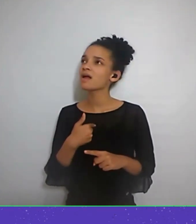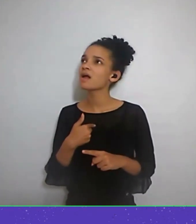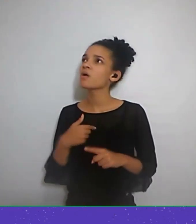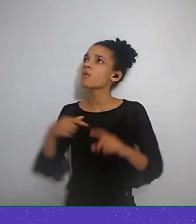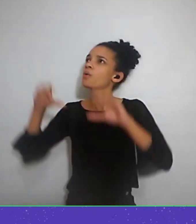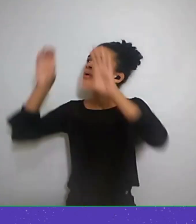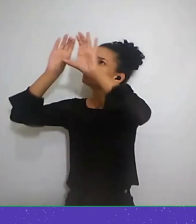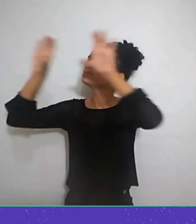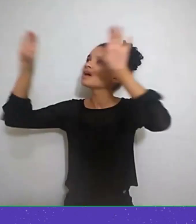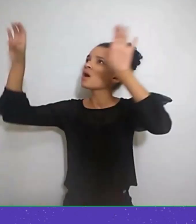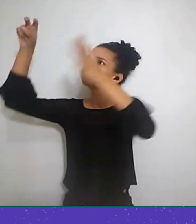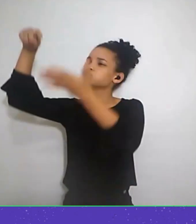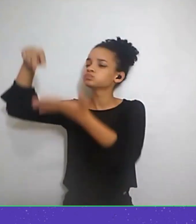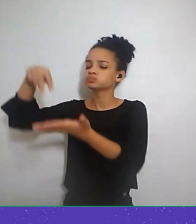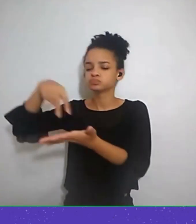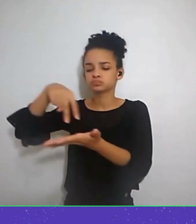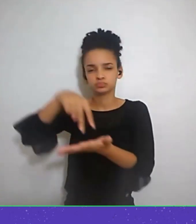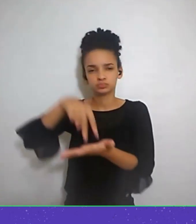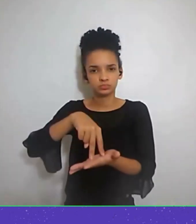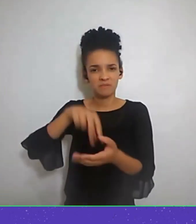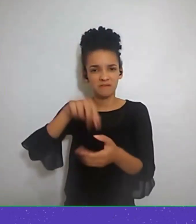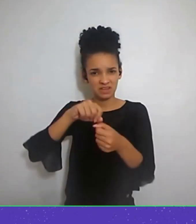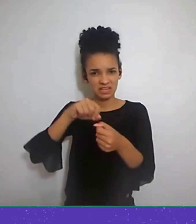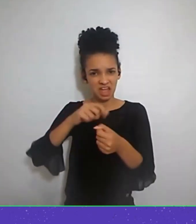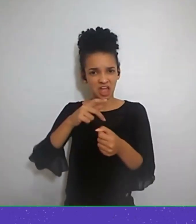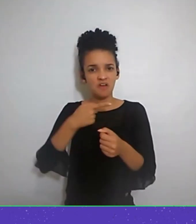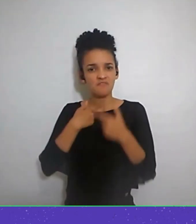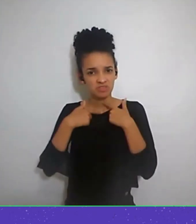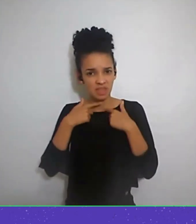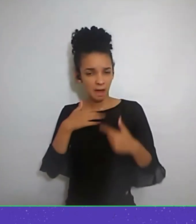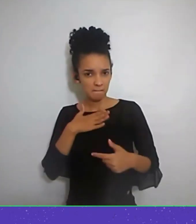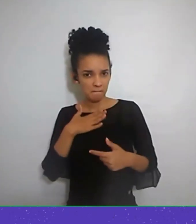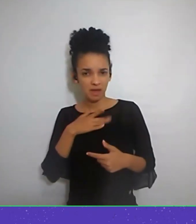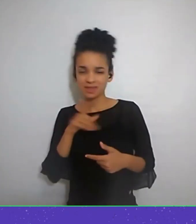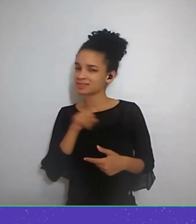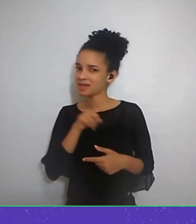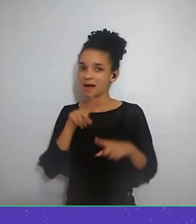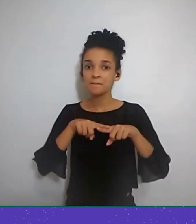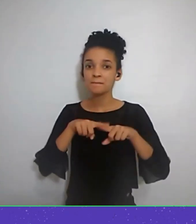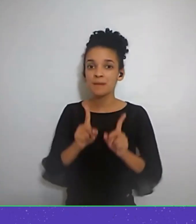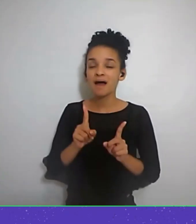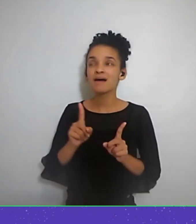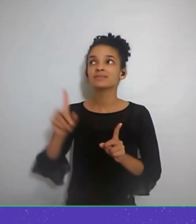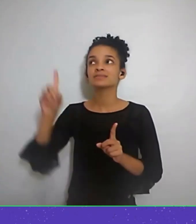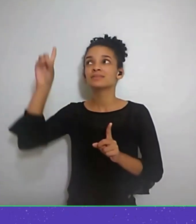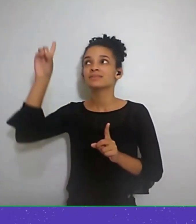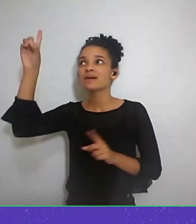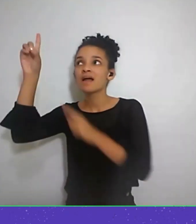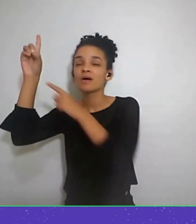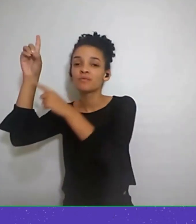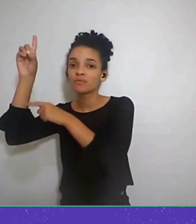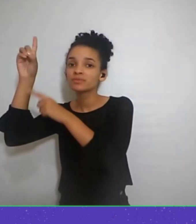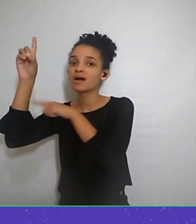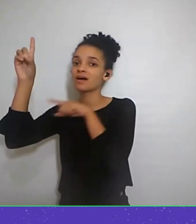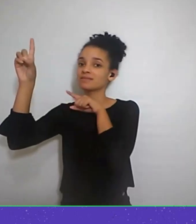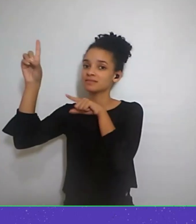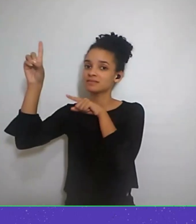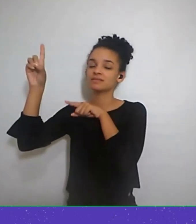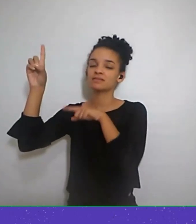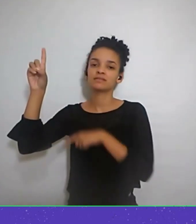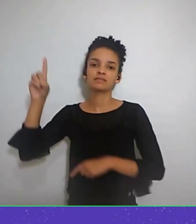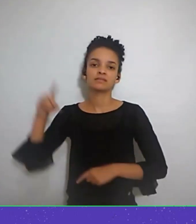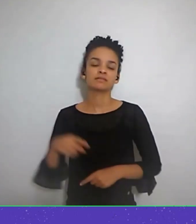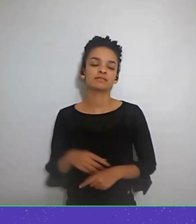minha própria vontade, e sim a vontade daquele que me enviou.